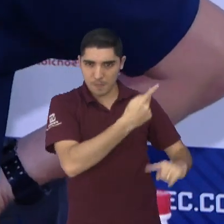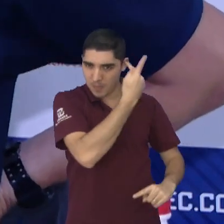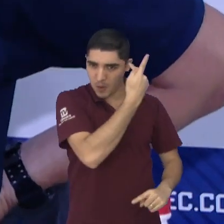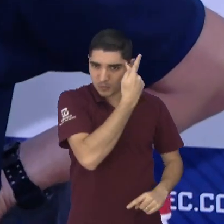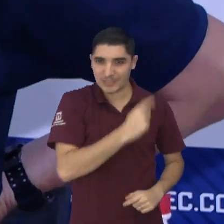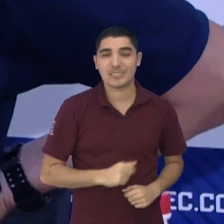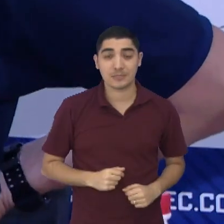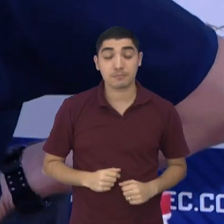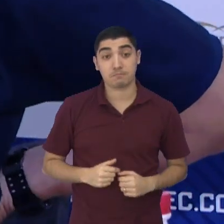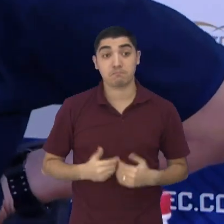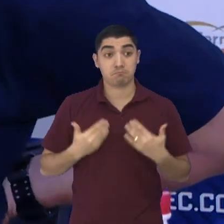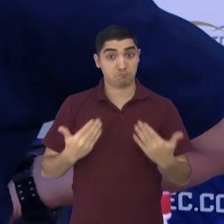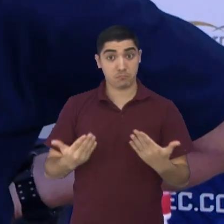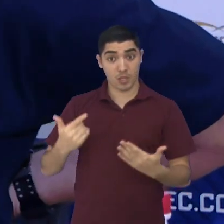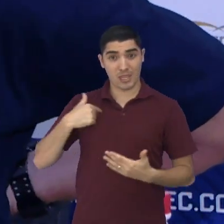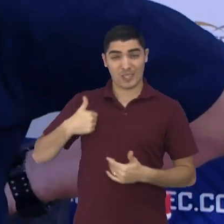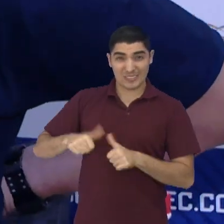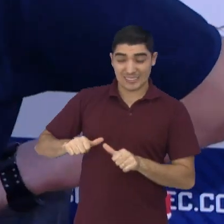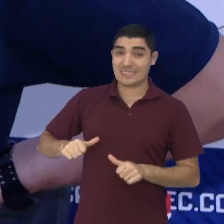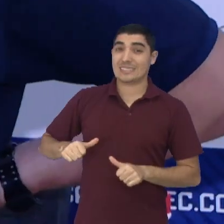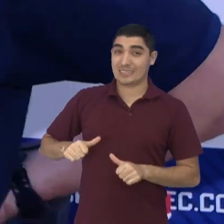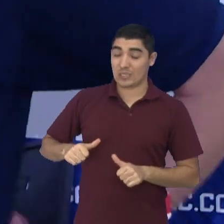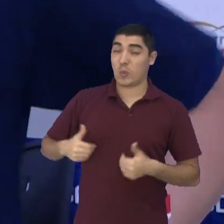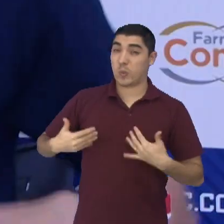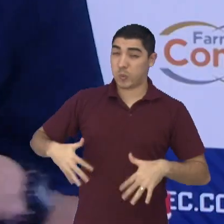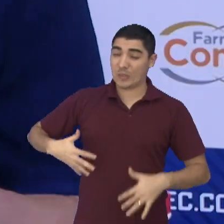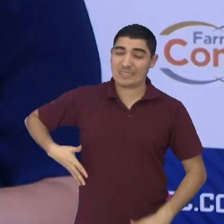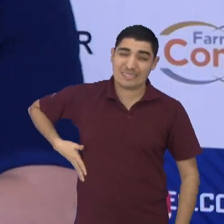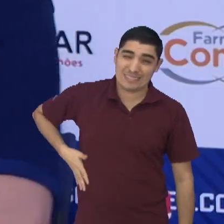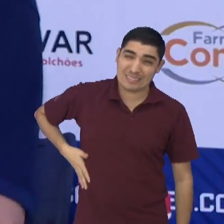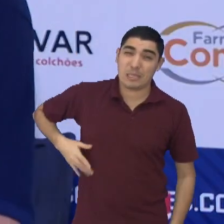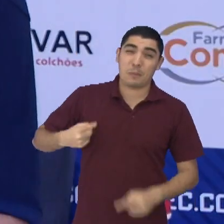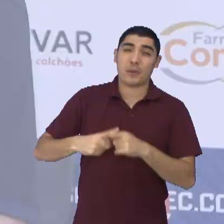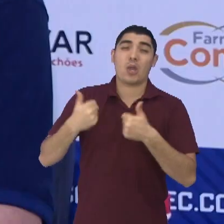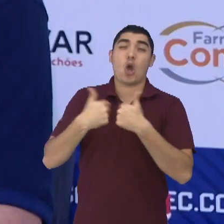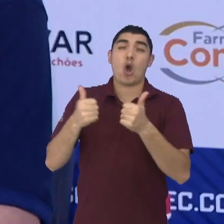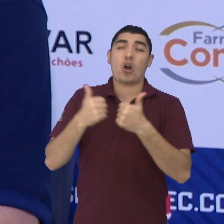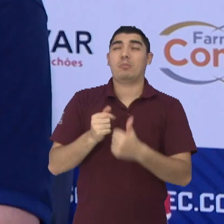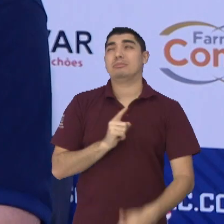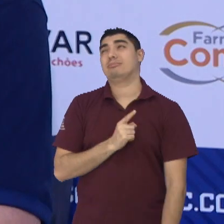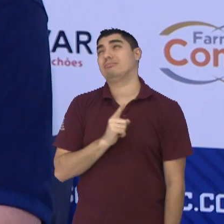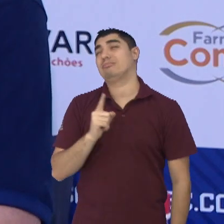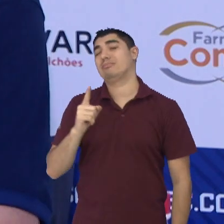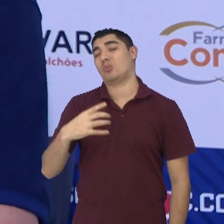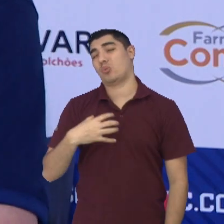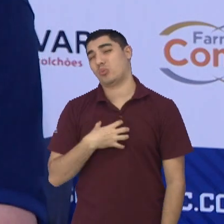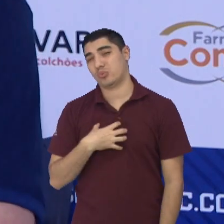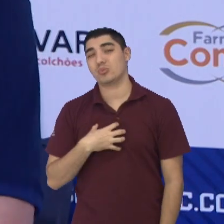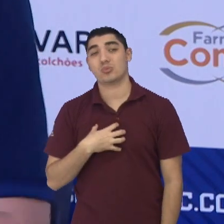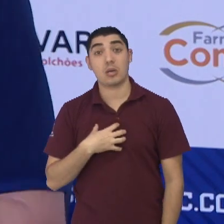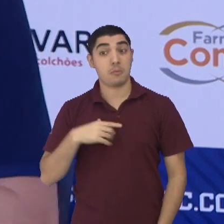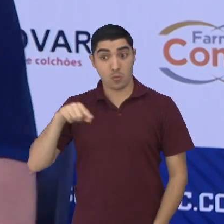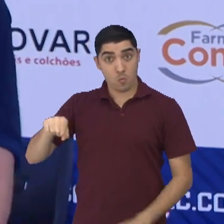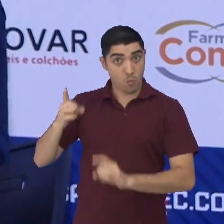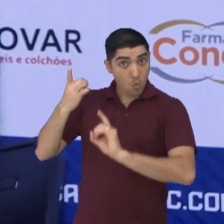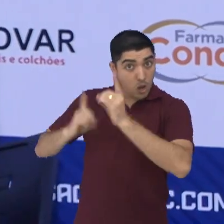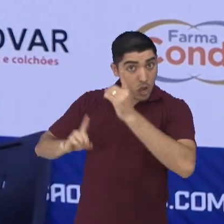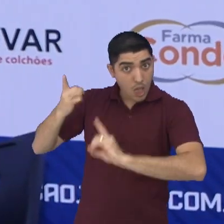né? A viagem é doída. As costas já até doendo já, mas o Grêmio Prudente ele qualificou não